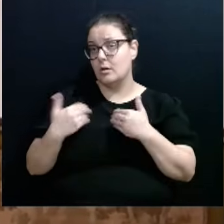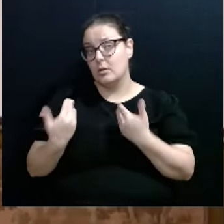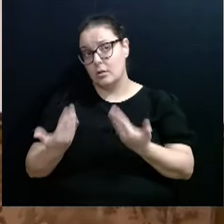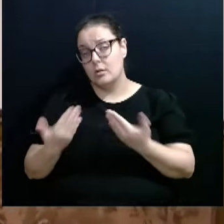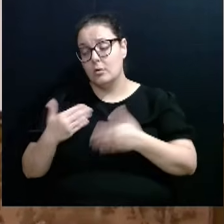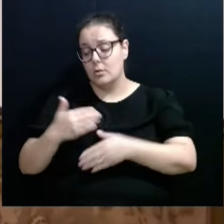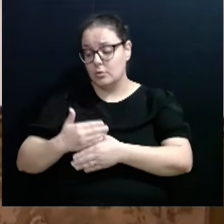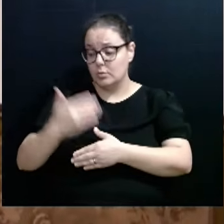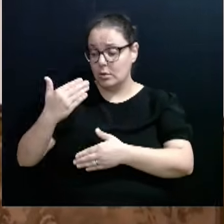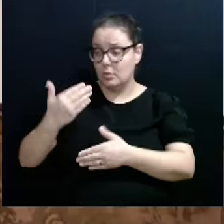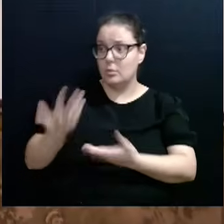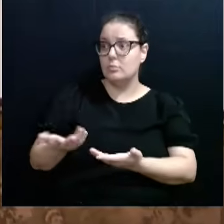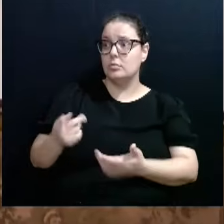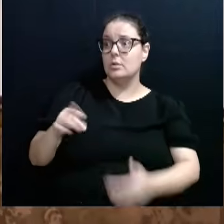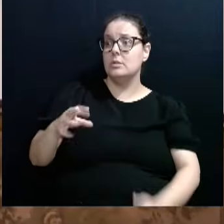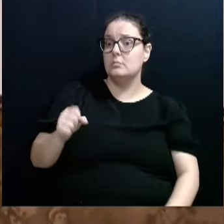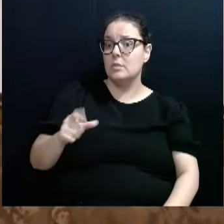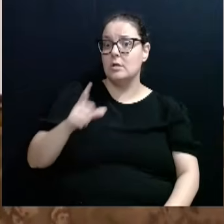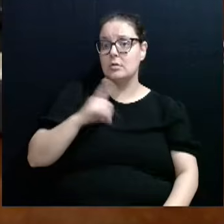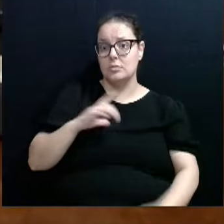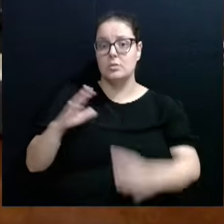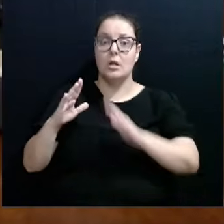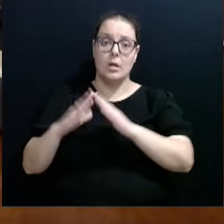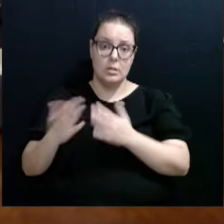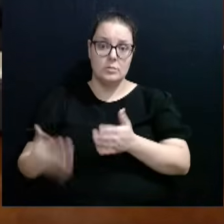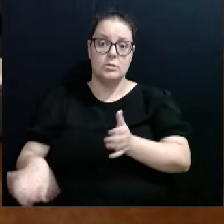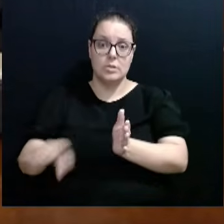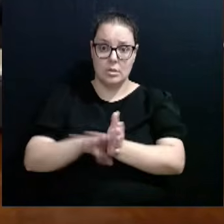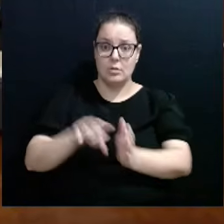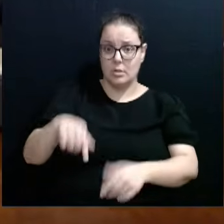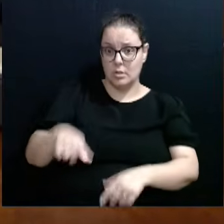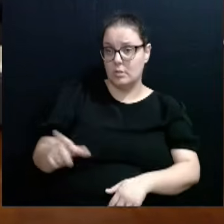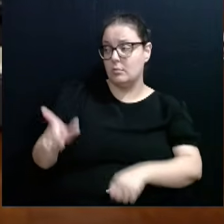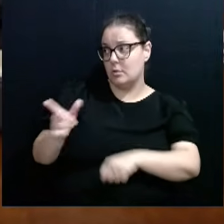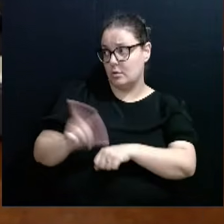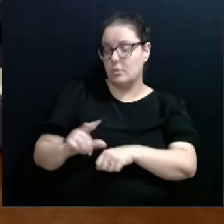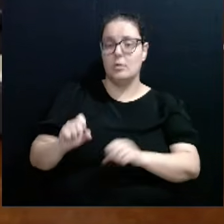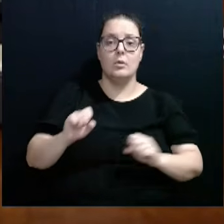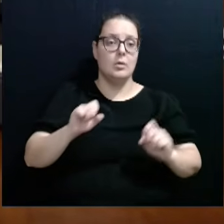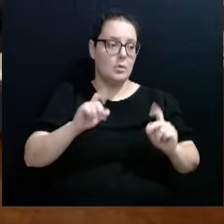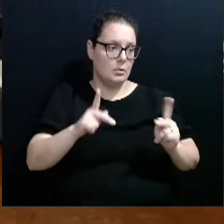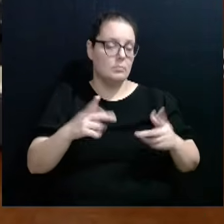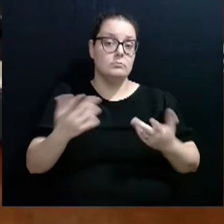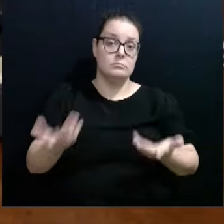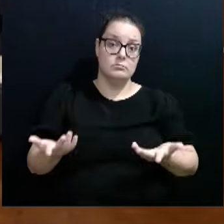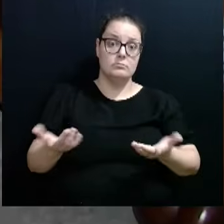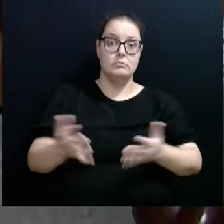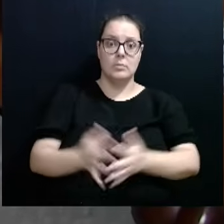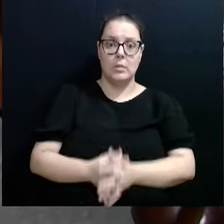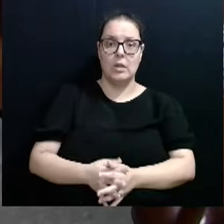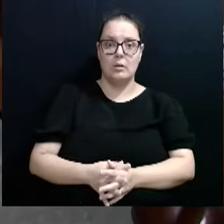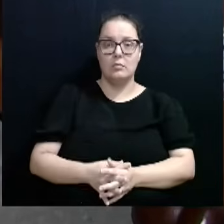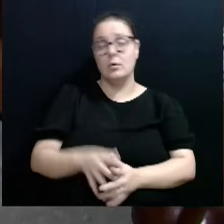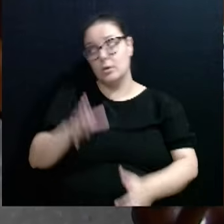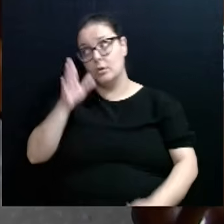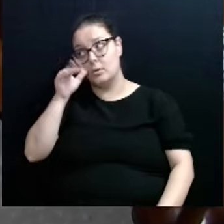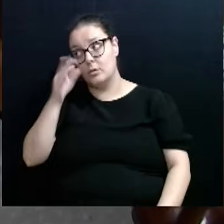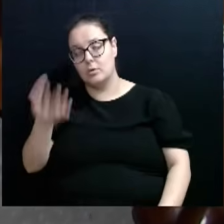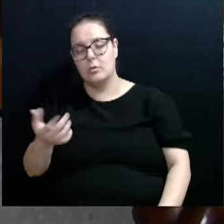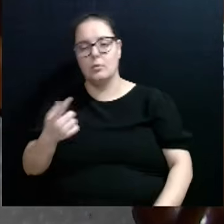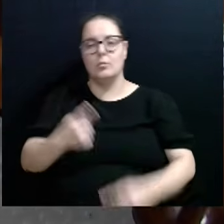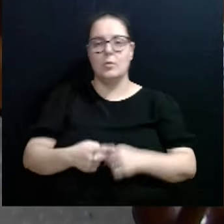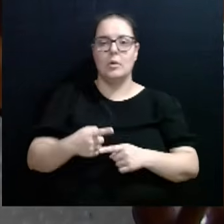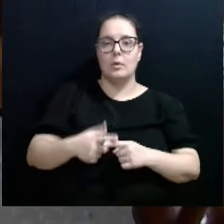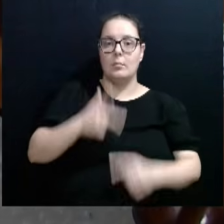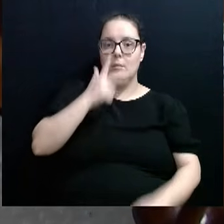que eu tinha em casa vieram para a loja. Ok. E foi até um caso curioso, né? Porque parecia ter um monte de coisa, mas quando